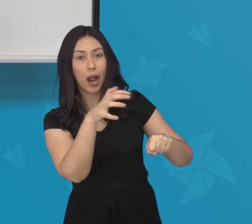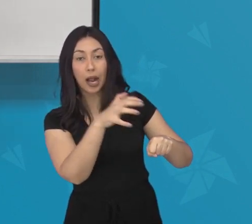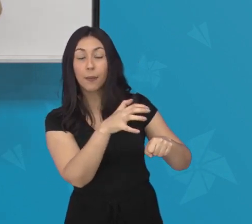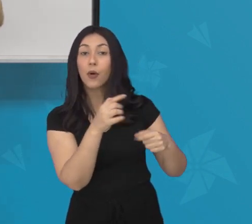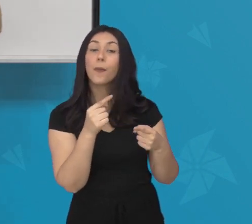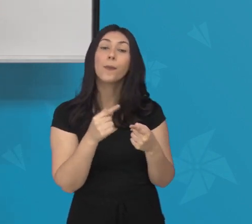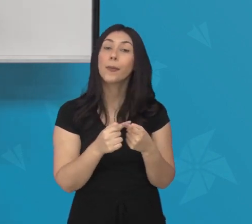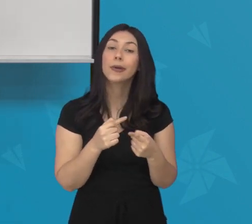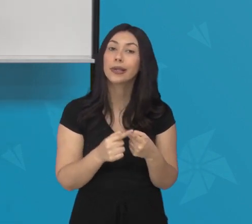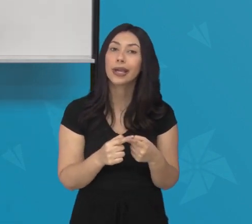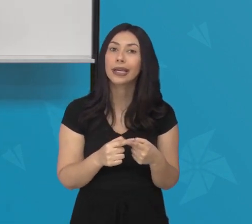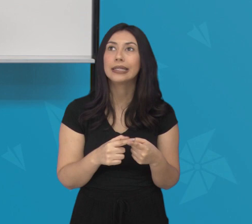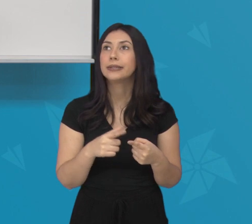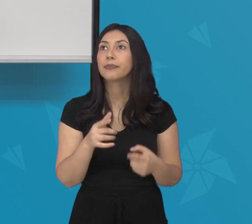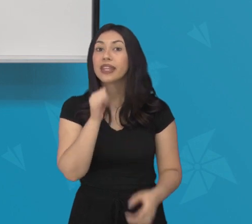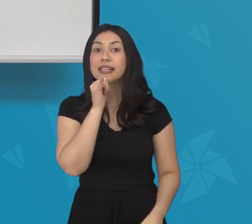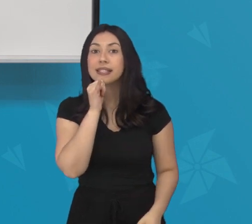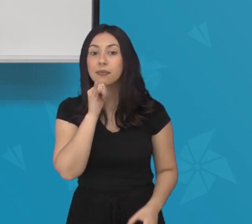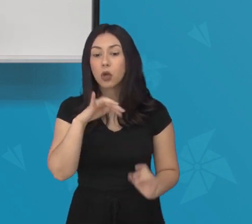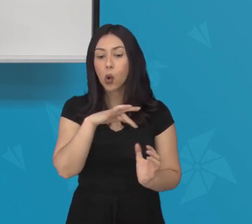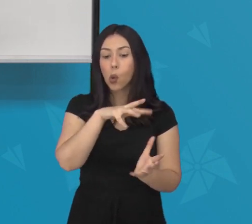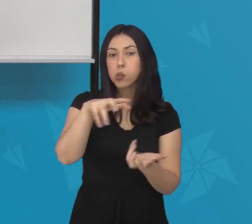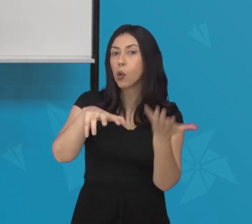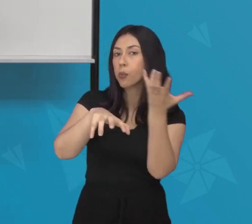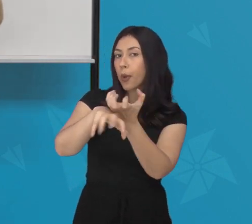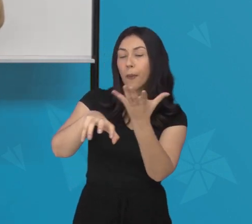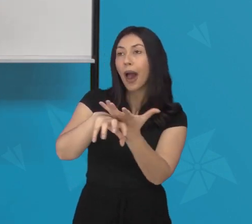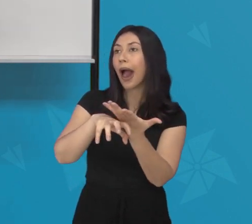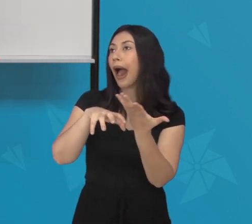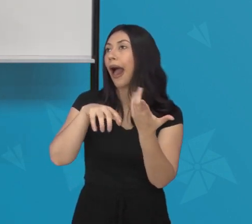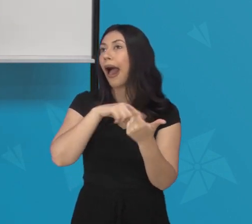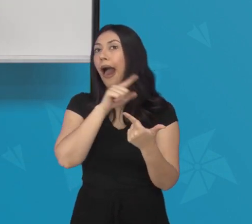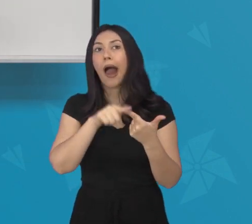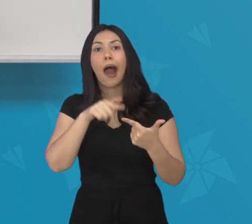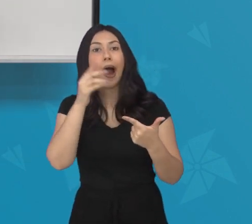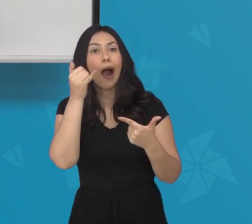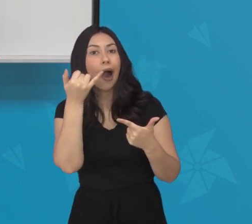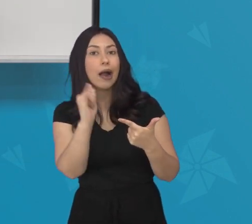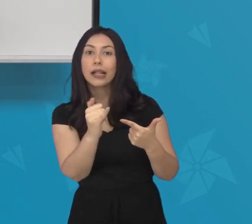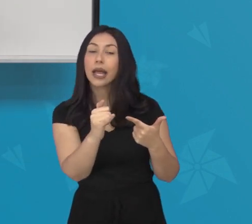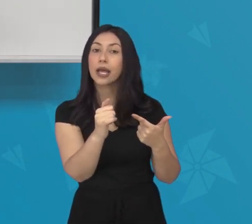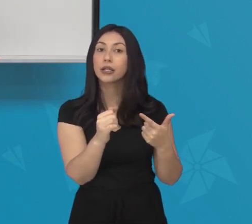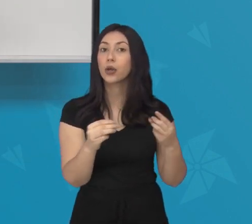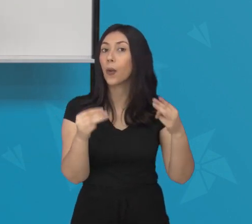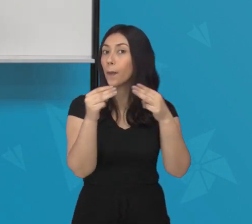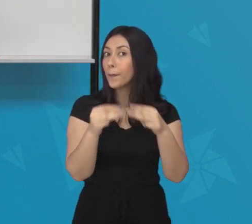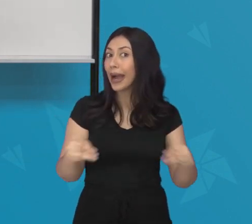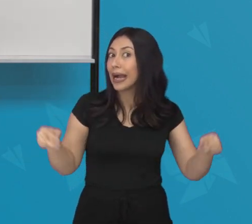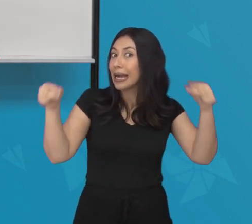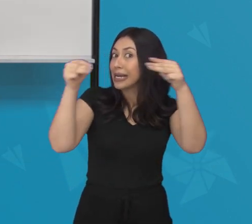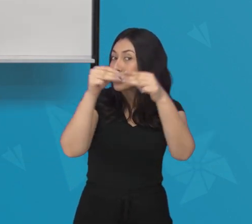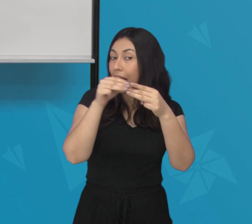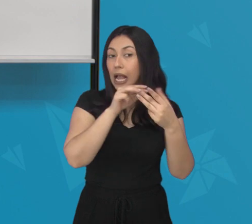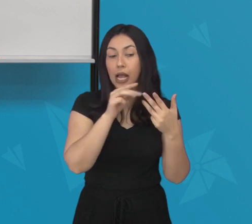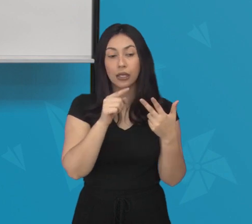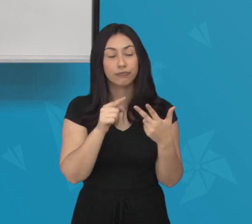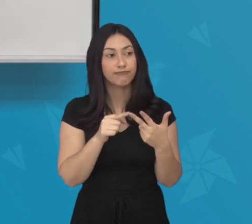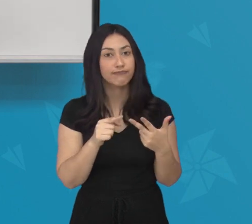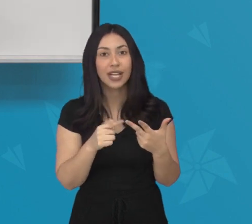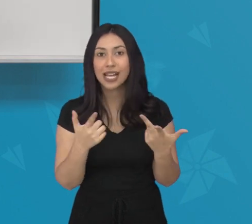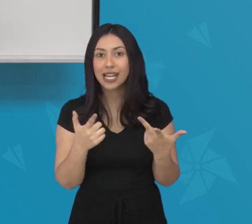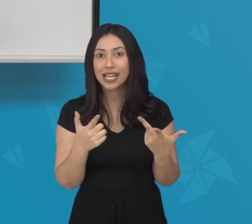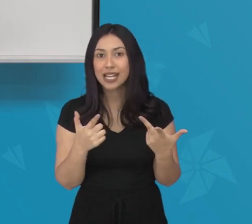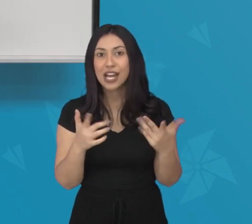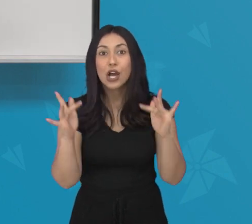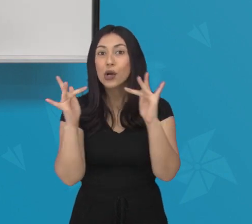campo são as forças gravitacionais, elétricas, decorrentes de campos magnéticos. São forças que não exigem